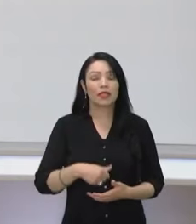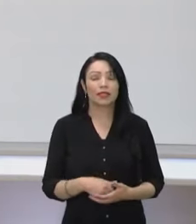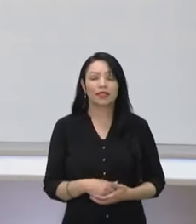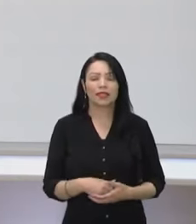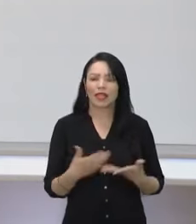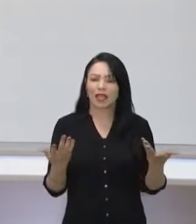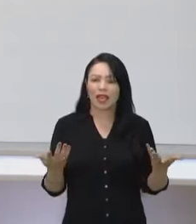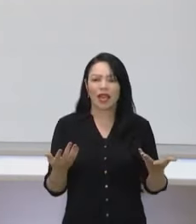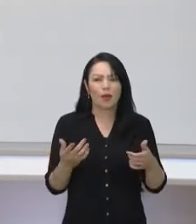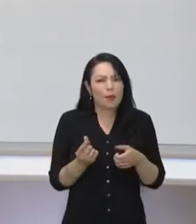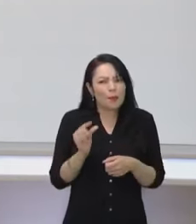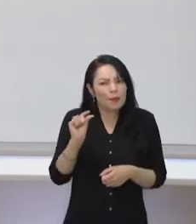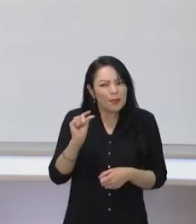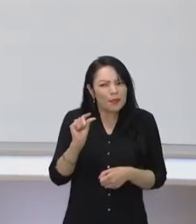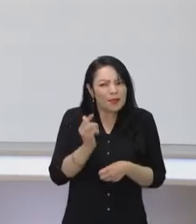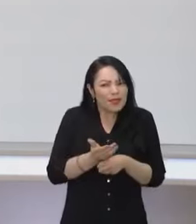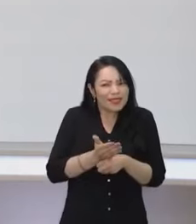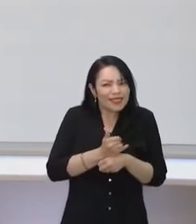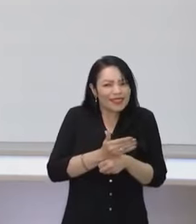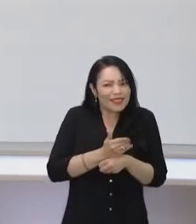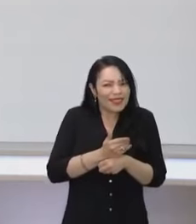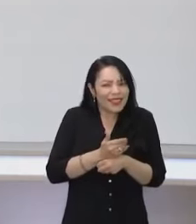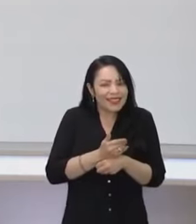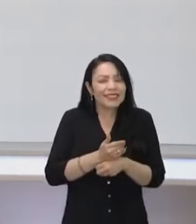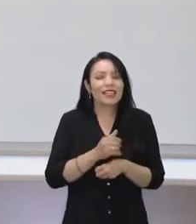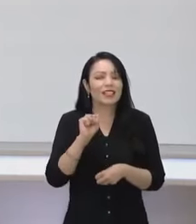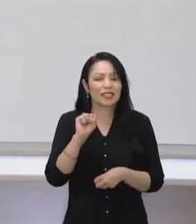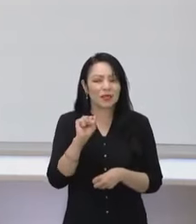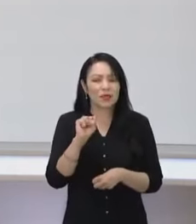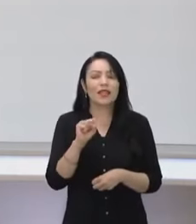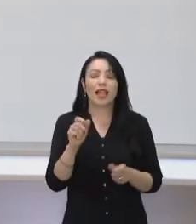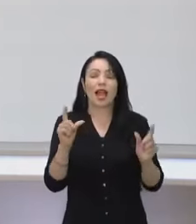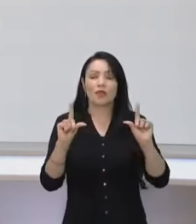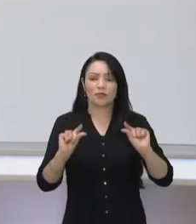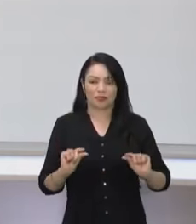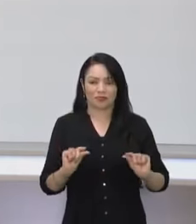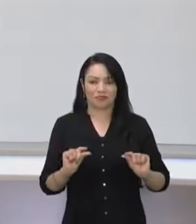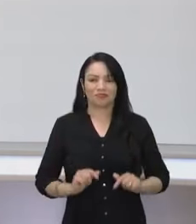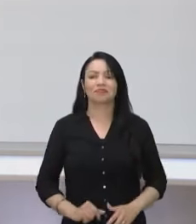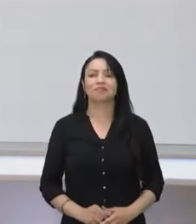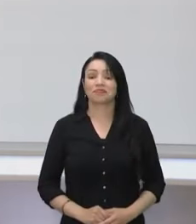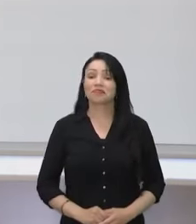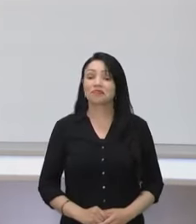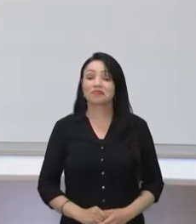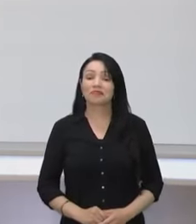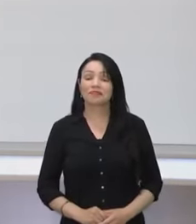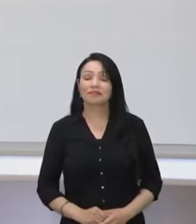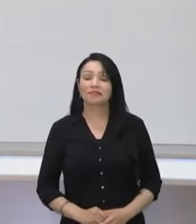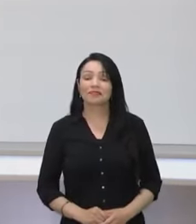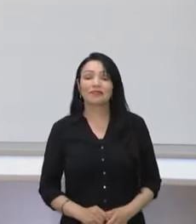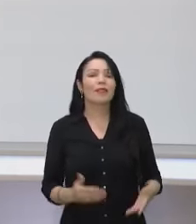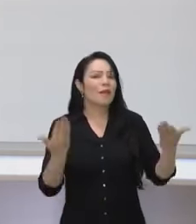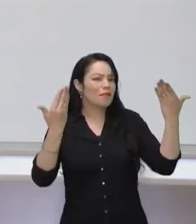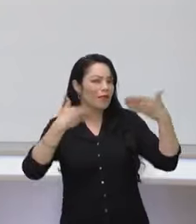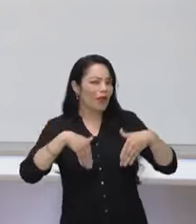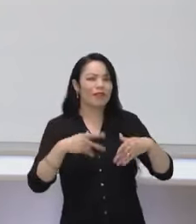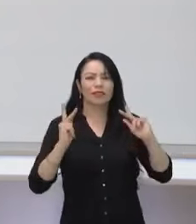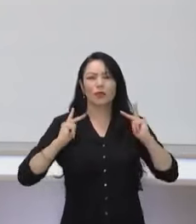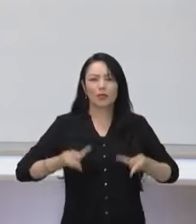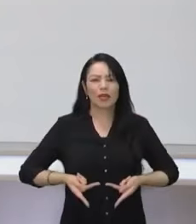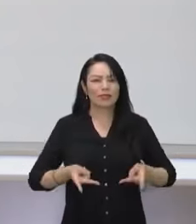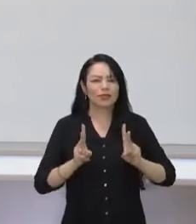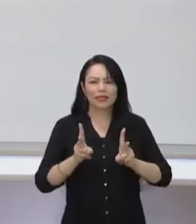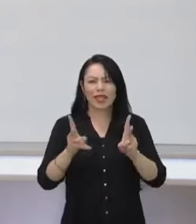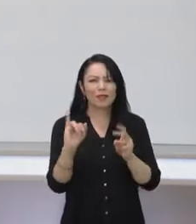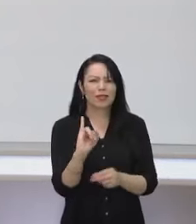milésimos, centésimos ali, ele conseguiu superar, abaixar esse tempo. Então, é uma prova de que o ser humano o tempo todo